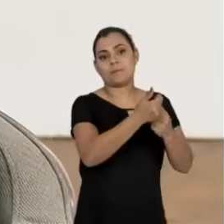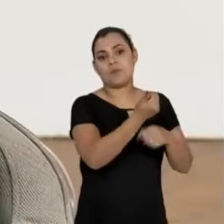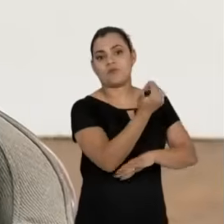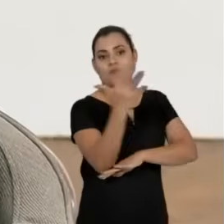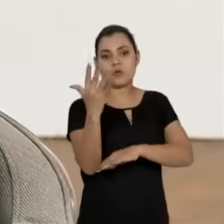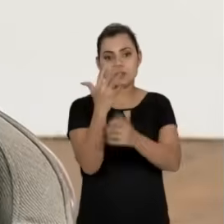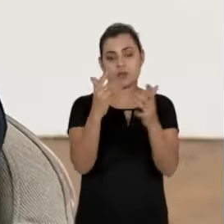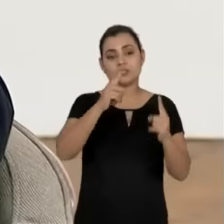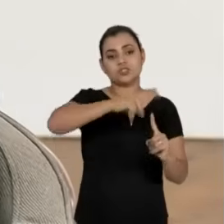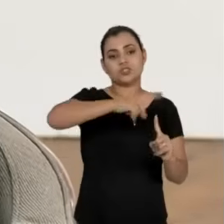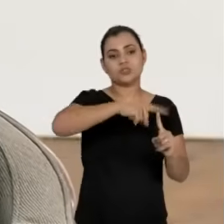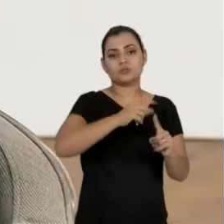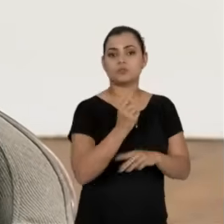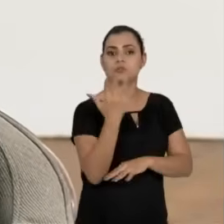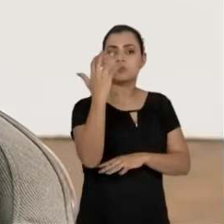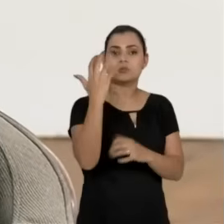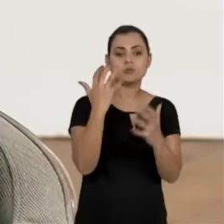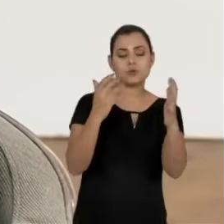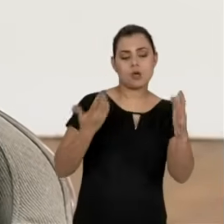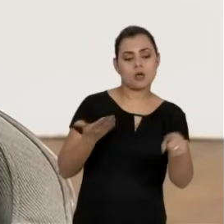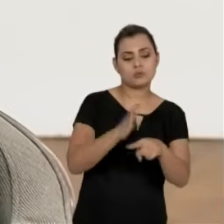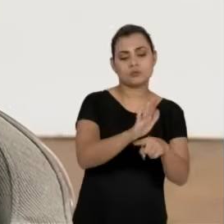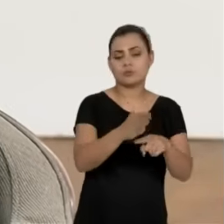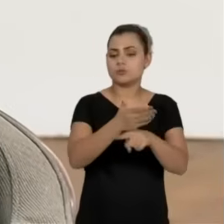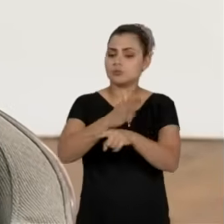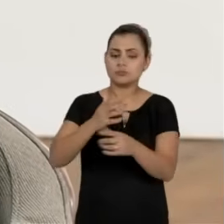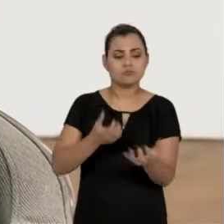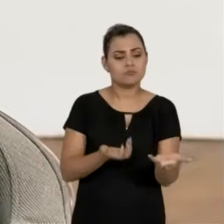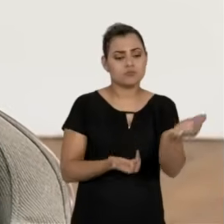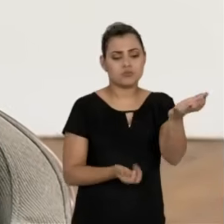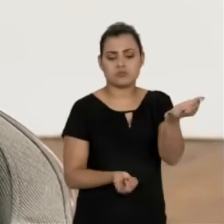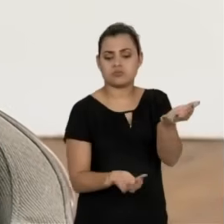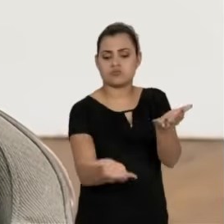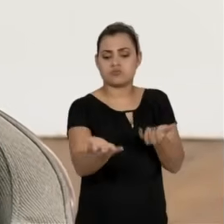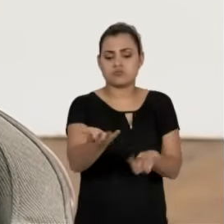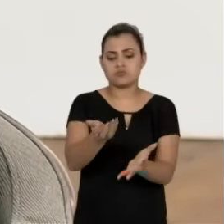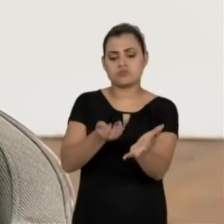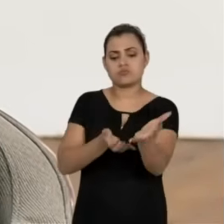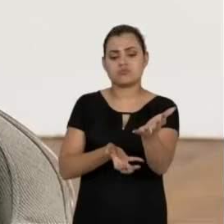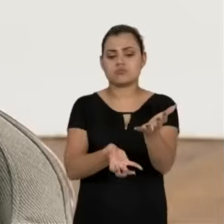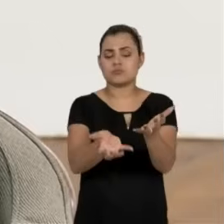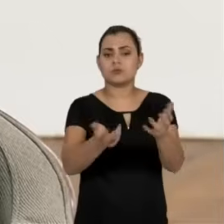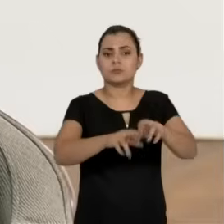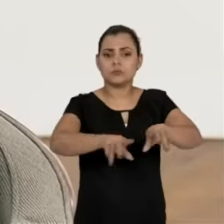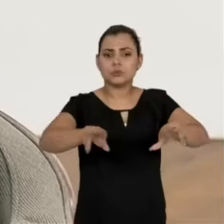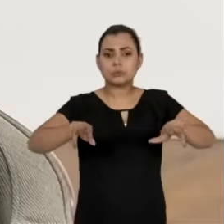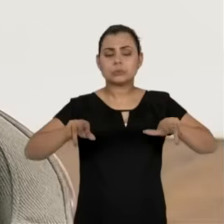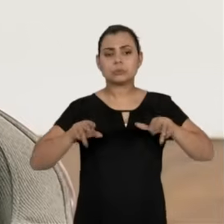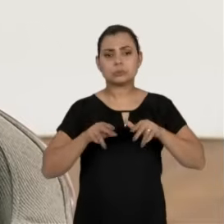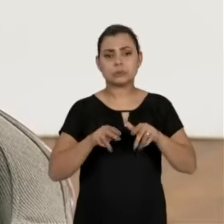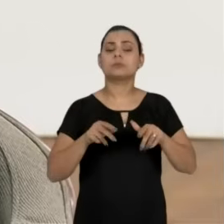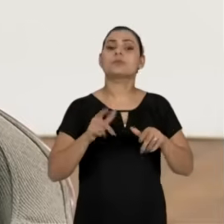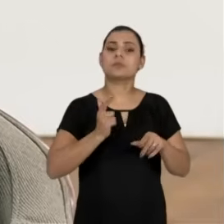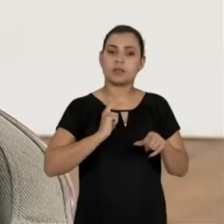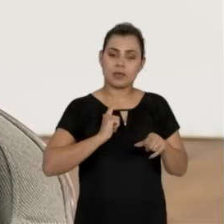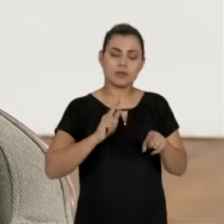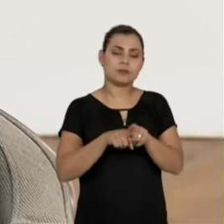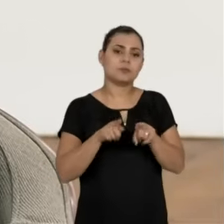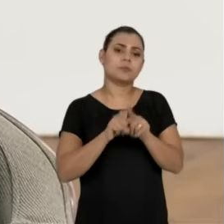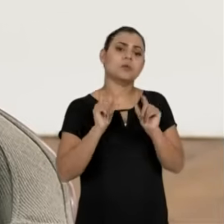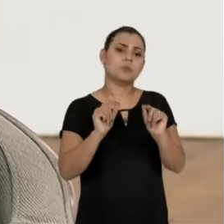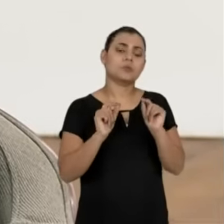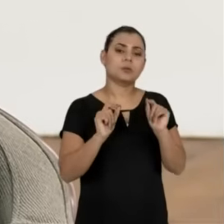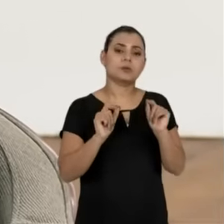tipos de plantas, né, que uma colabora com a outra. Então, você tem aquela cultura anual, que ela trabalha